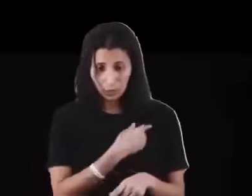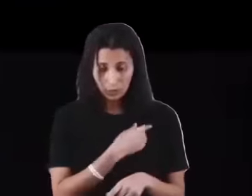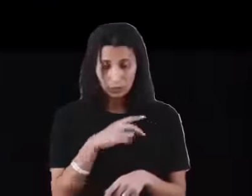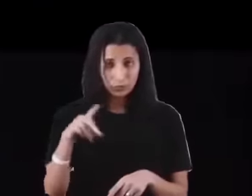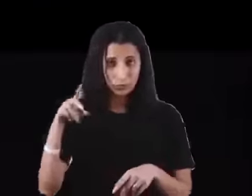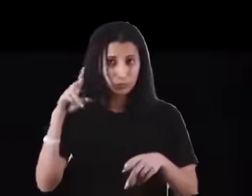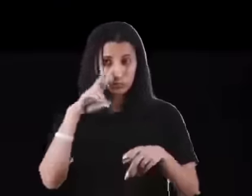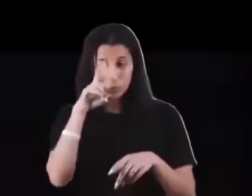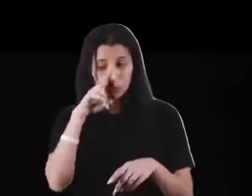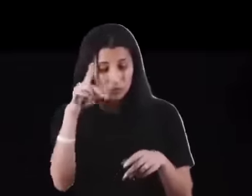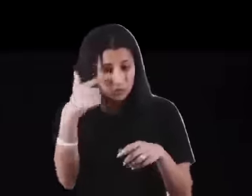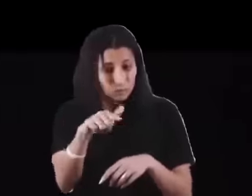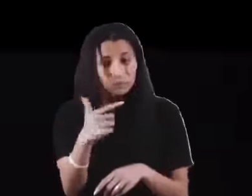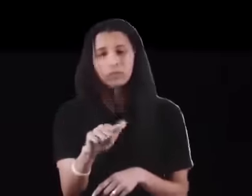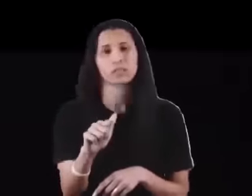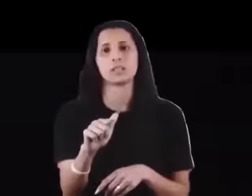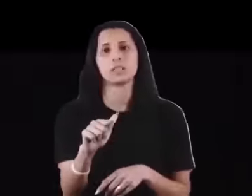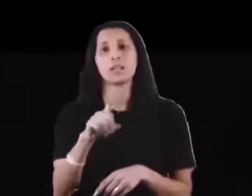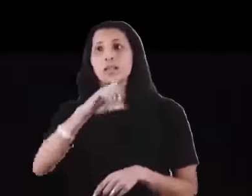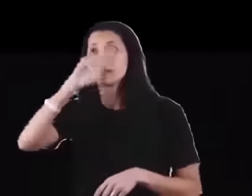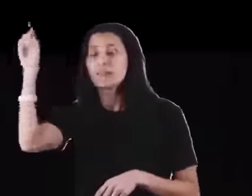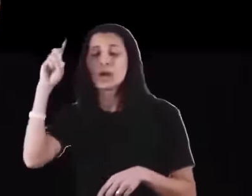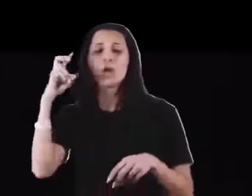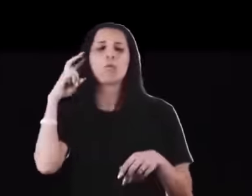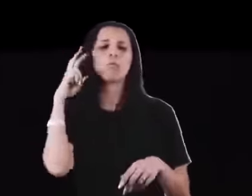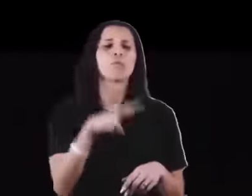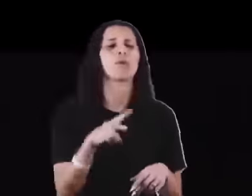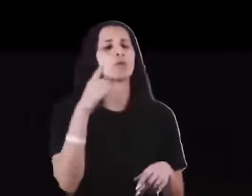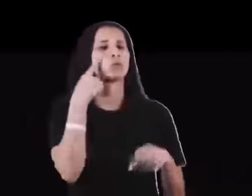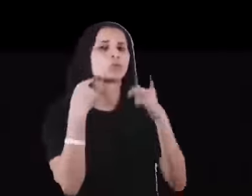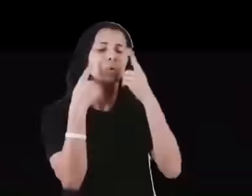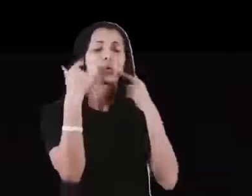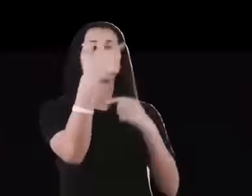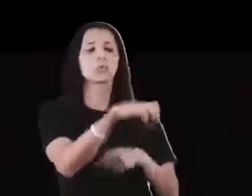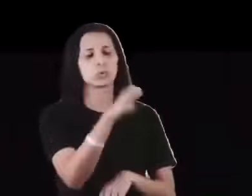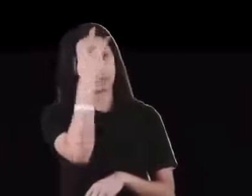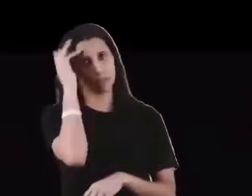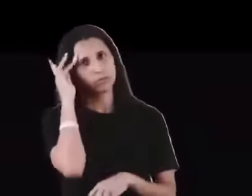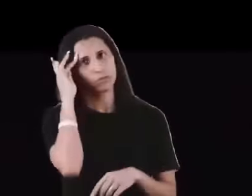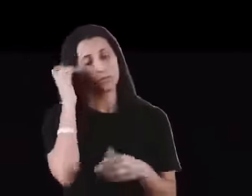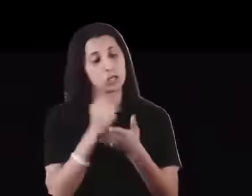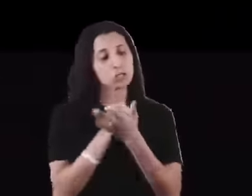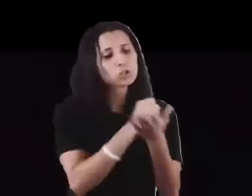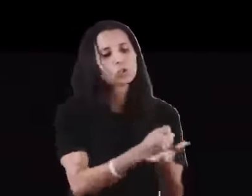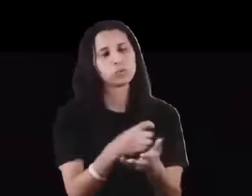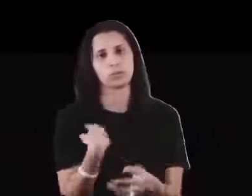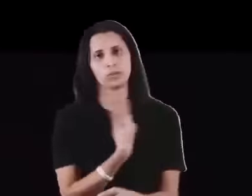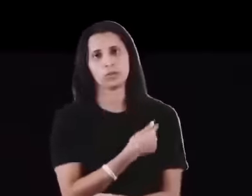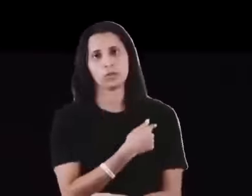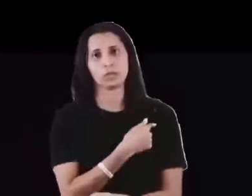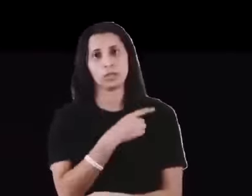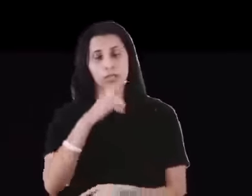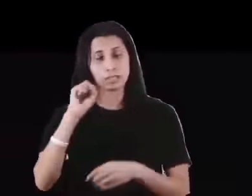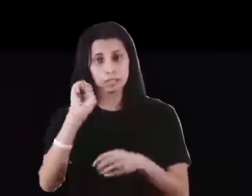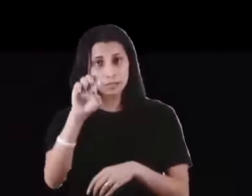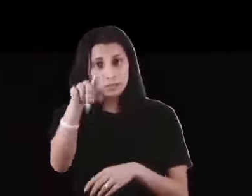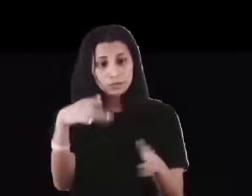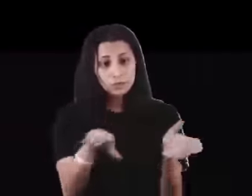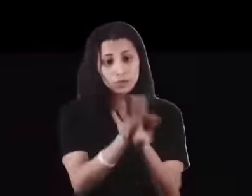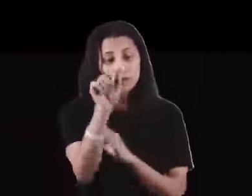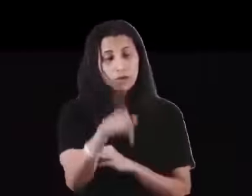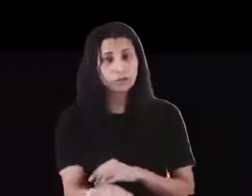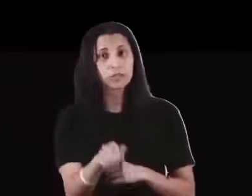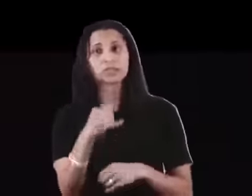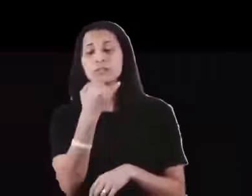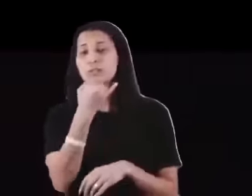nosso favor e vai no seu correr ei se hoje você está aqui você já não tem mais nem força para chamar Deus vai levantar um smile chorar